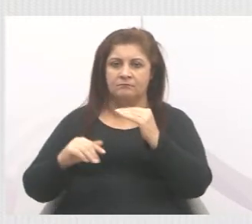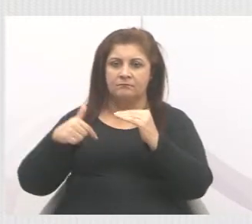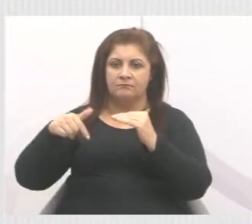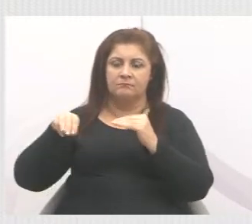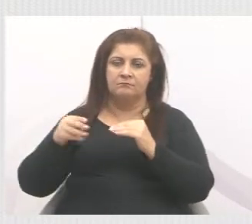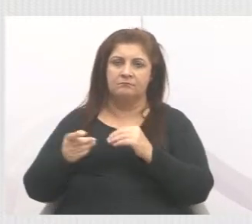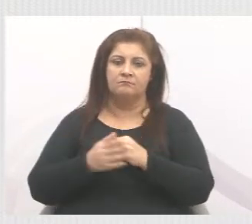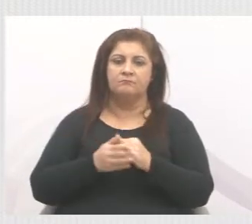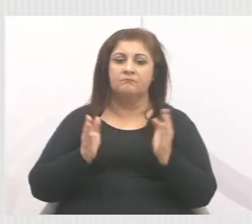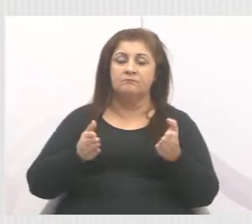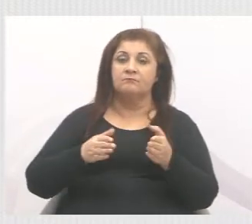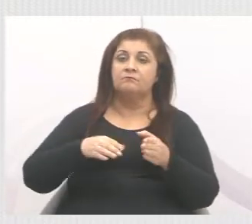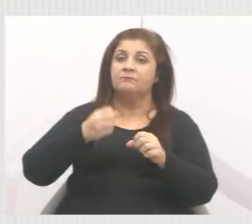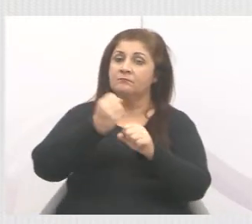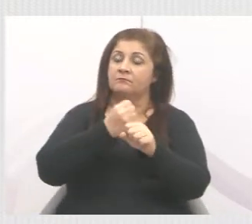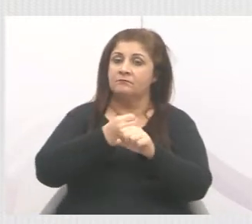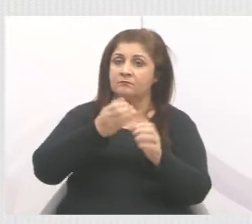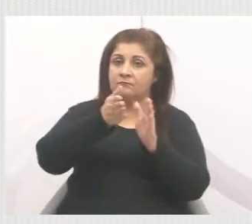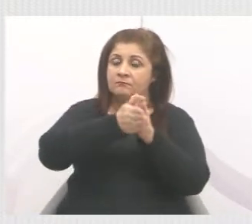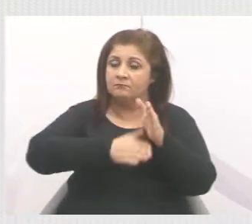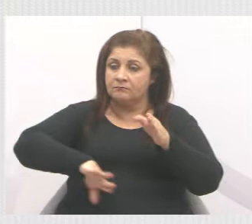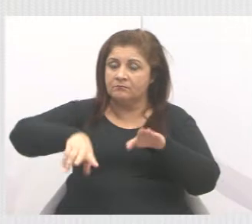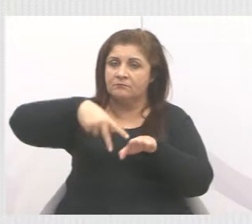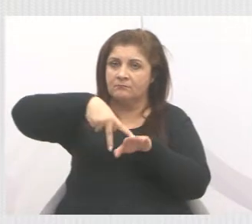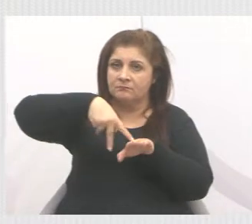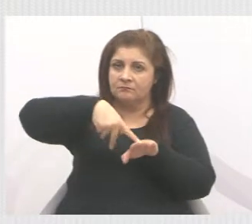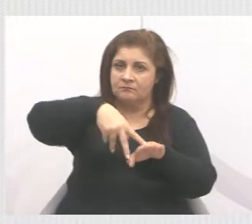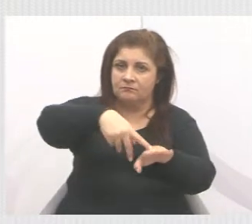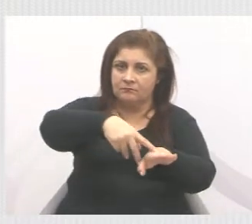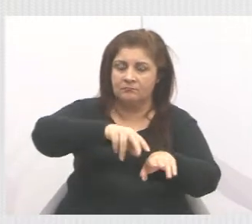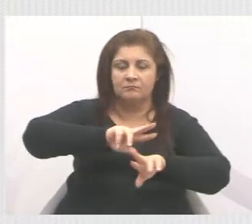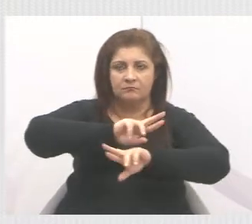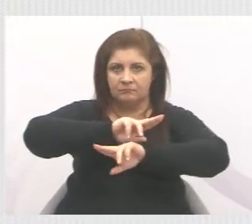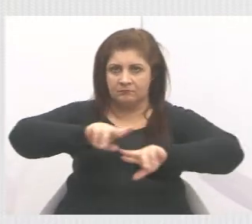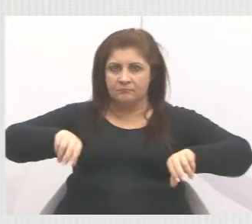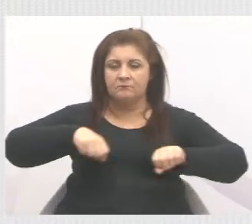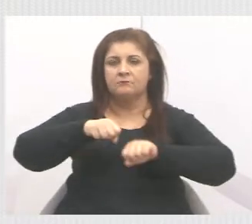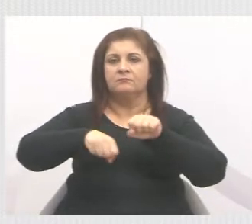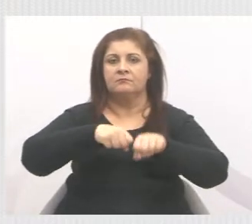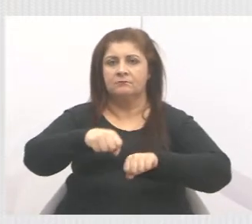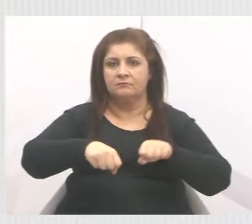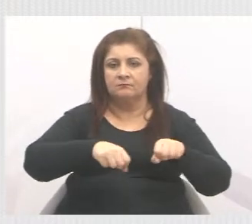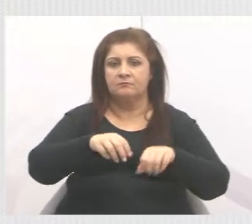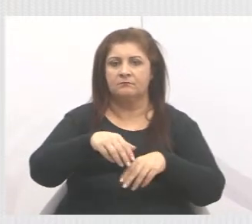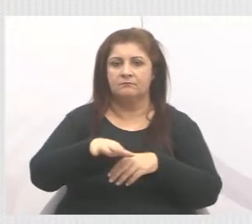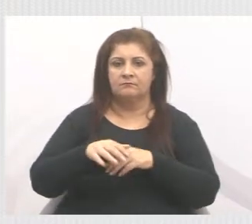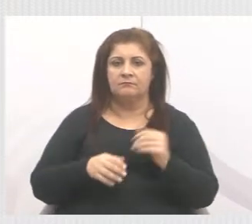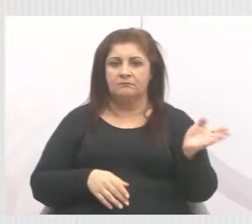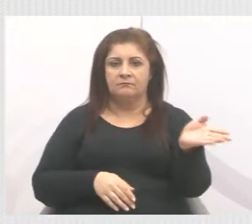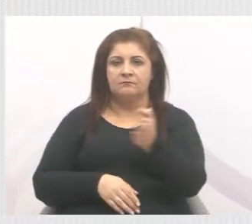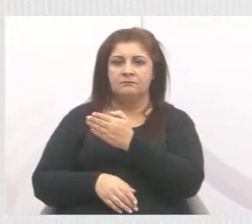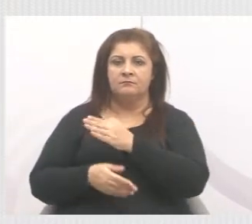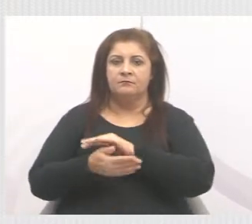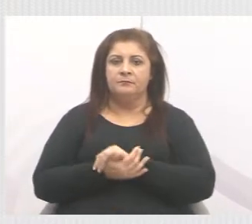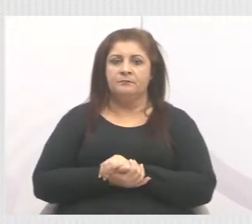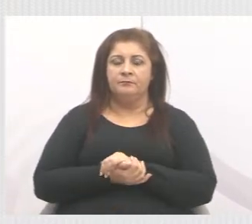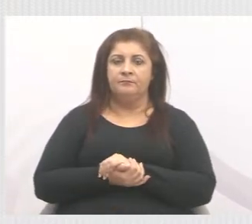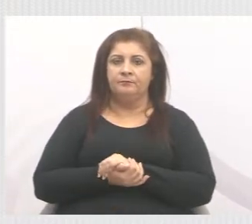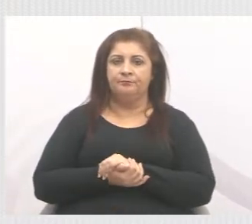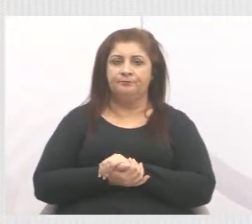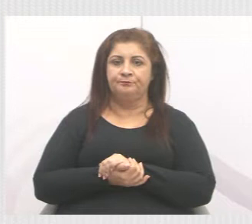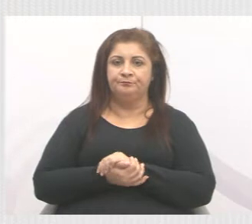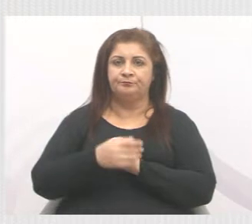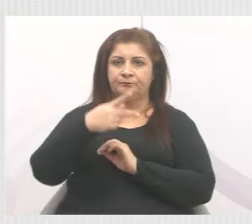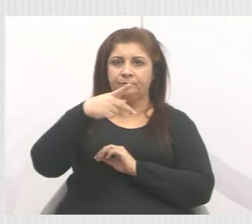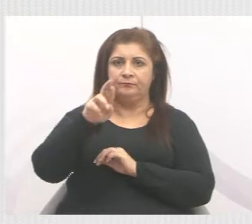construção de pista de skate, campeonato de futebol e passeio ciclístico e mountain bike. Pode passar, por favor.